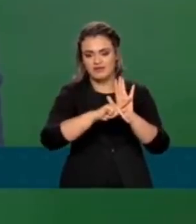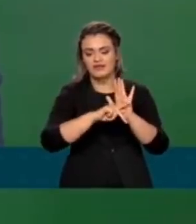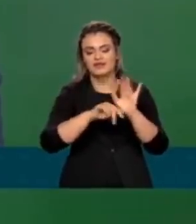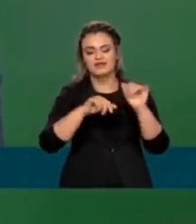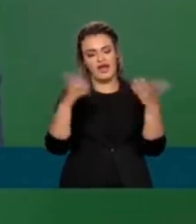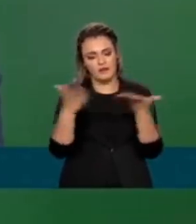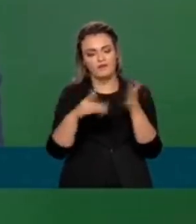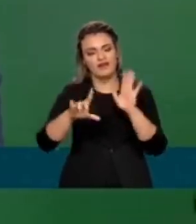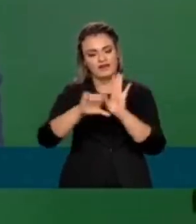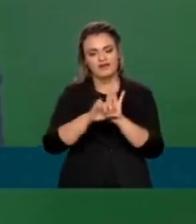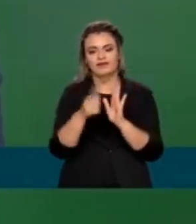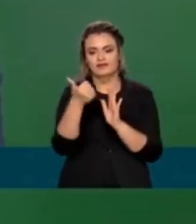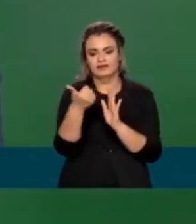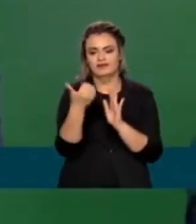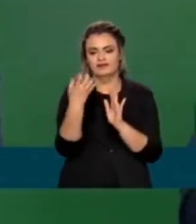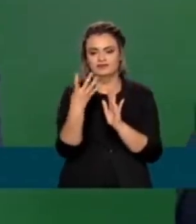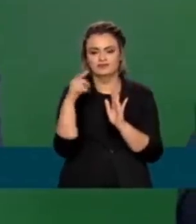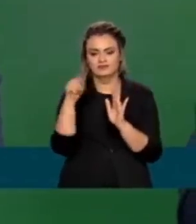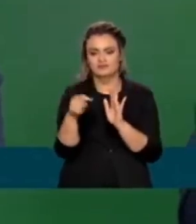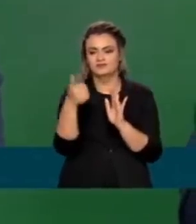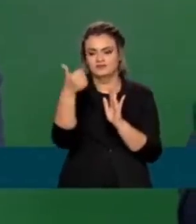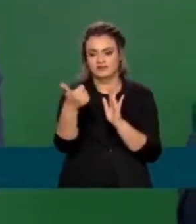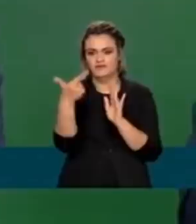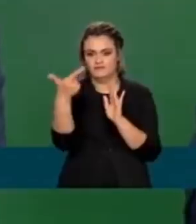Lei 14.124.